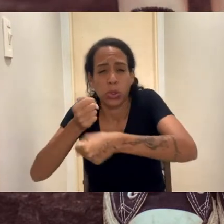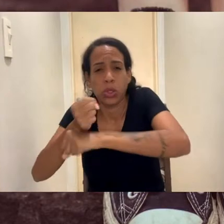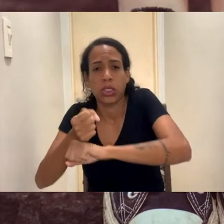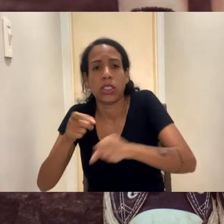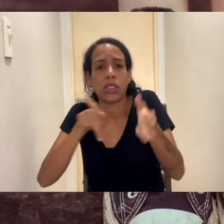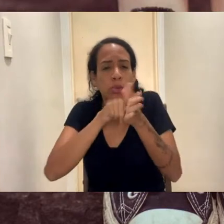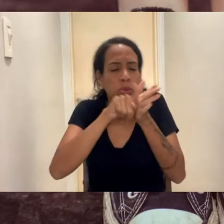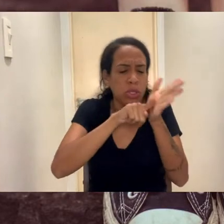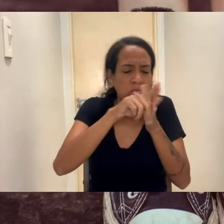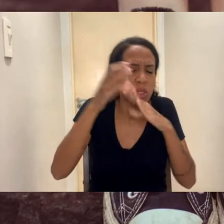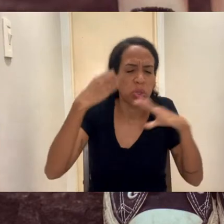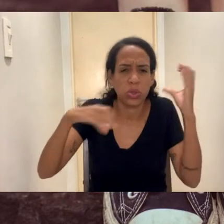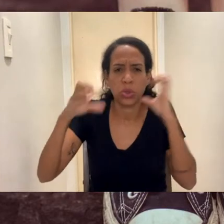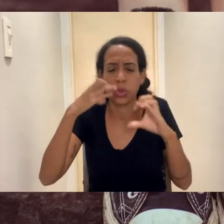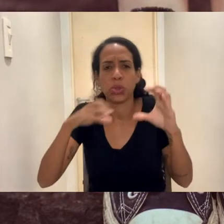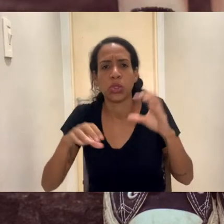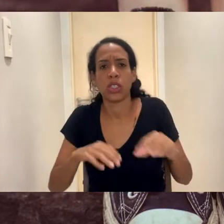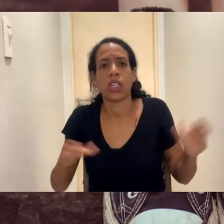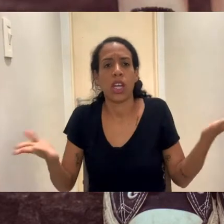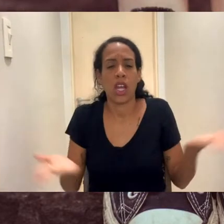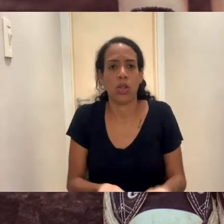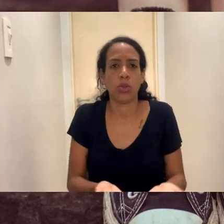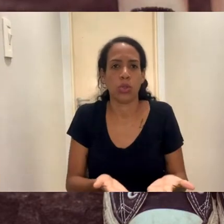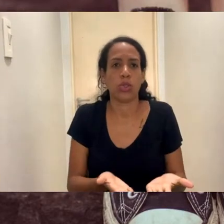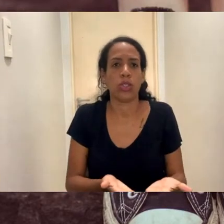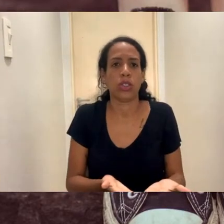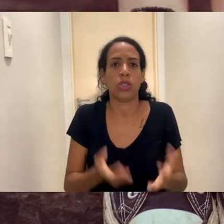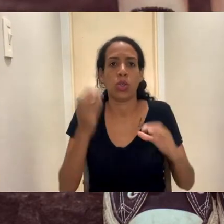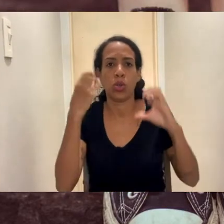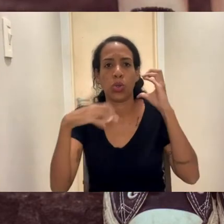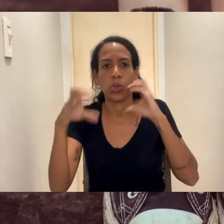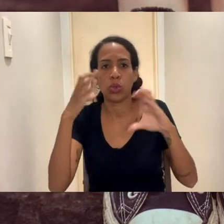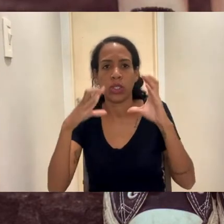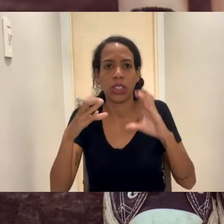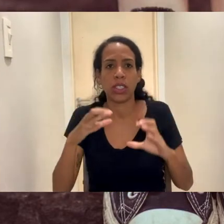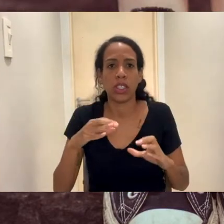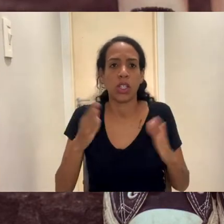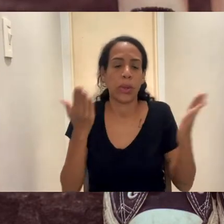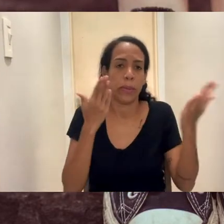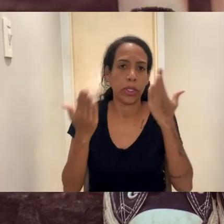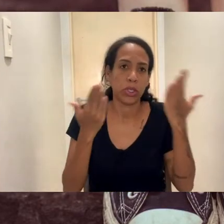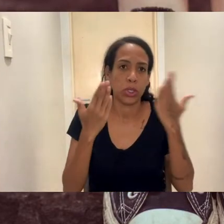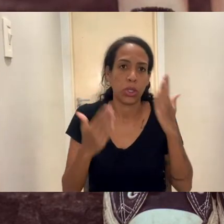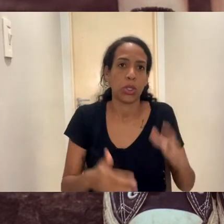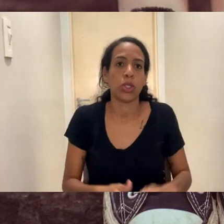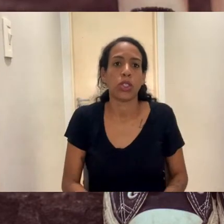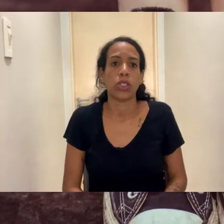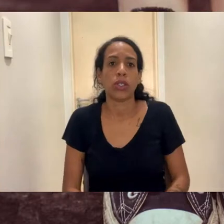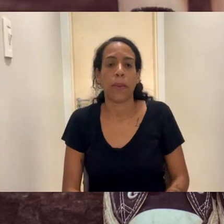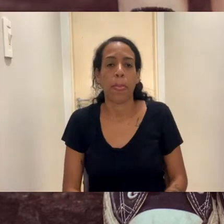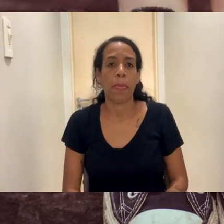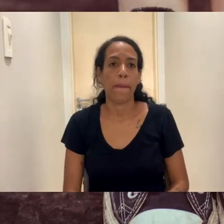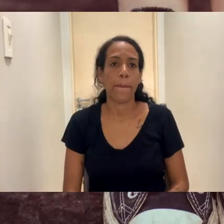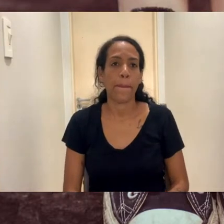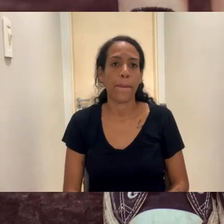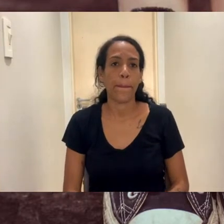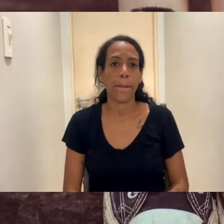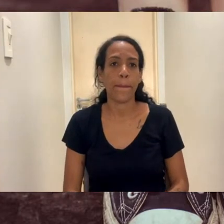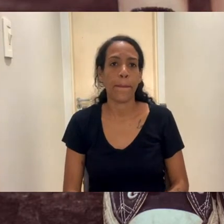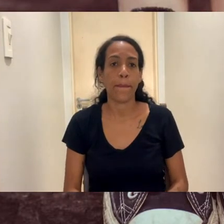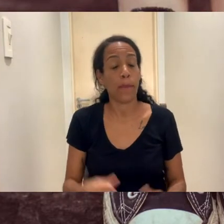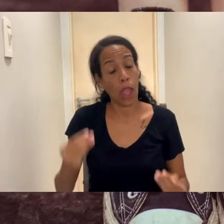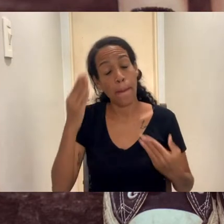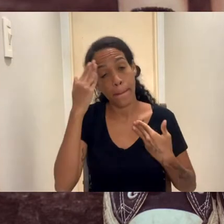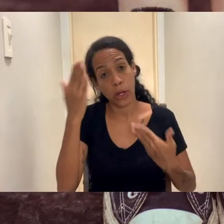e conselhos, como é o caso aqui do Conselho Nacional de Psicologia. Então, sou muito grata por